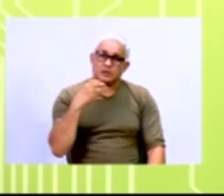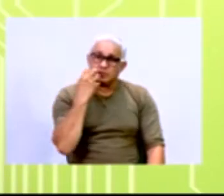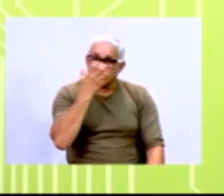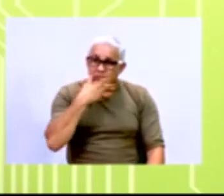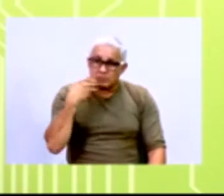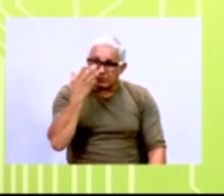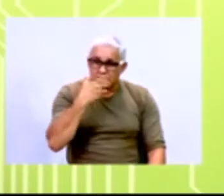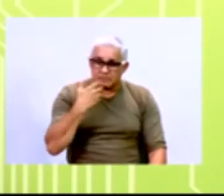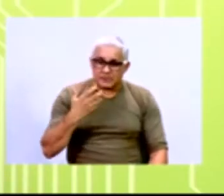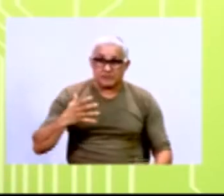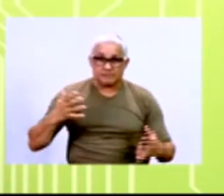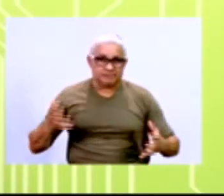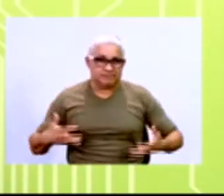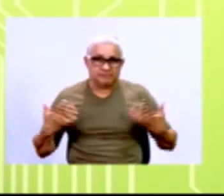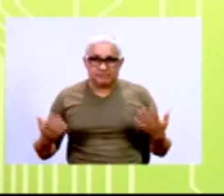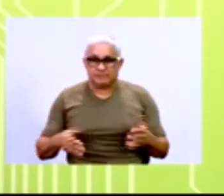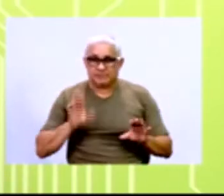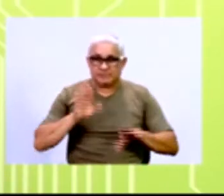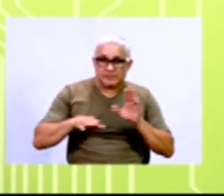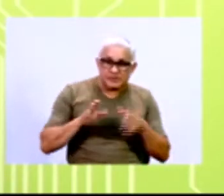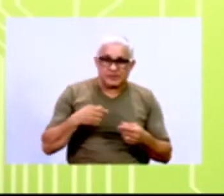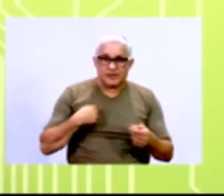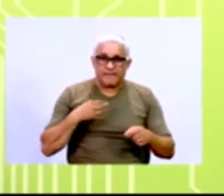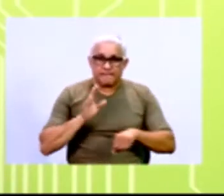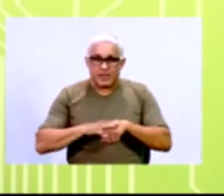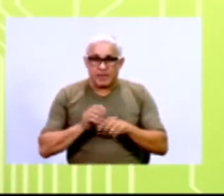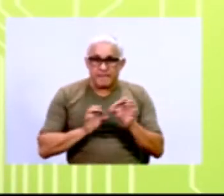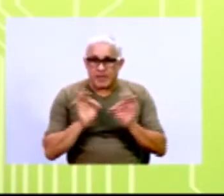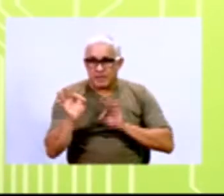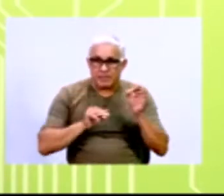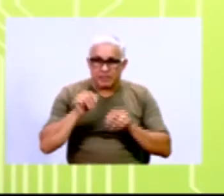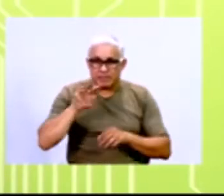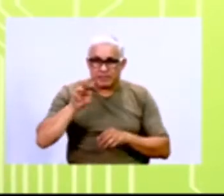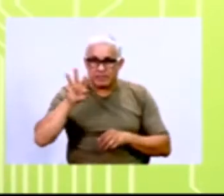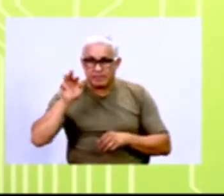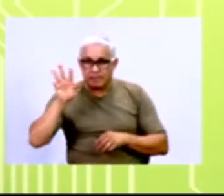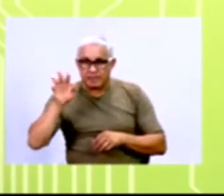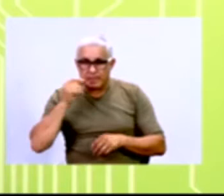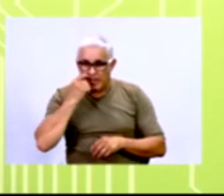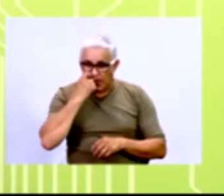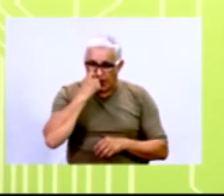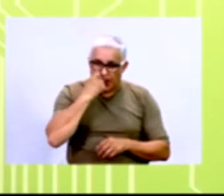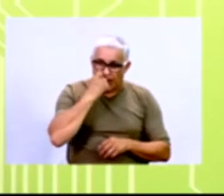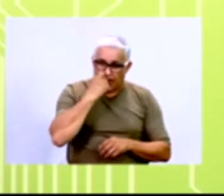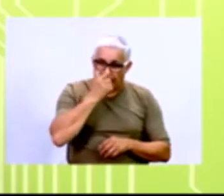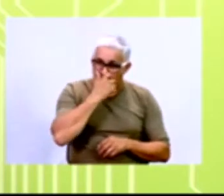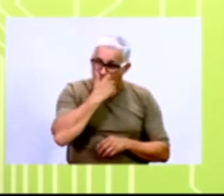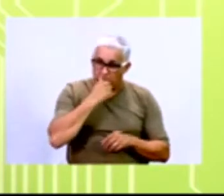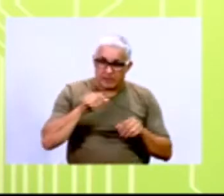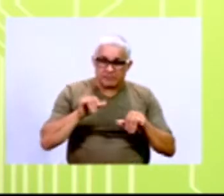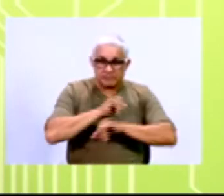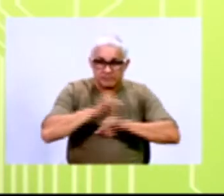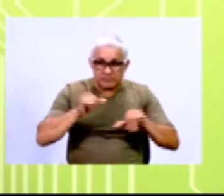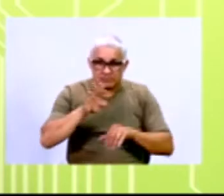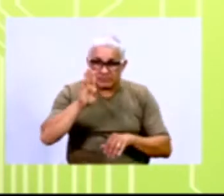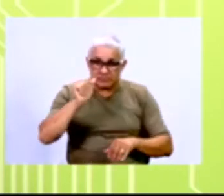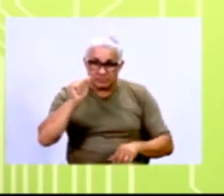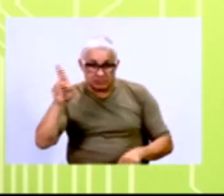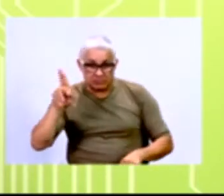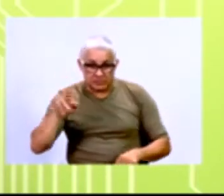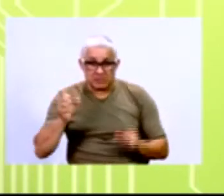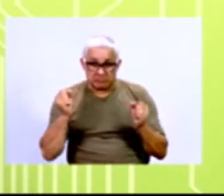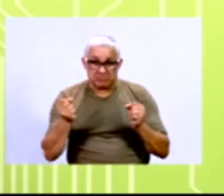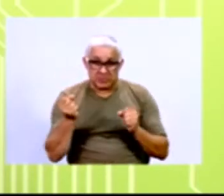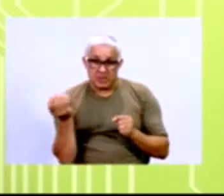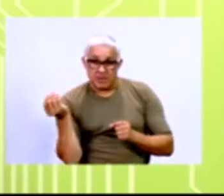para animar. Às vezes eu estou fazendo um site, por exemplo, um site com uma propaganda de um bar. Eu posso colocar um